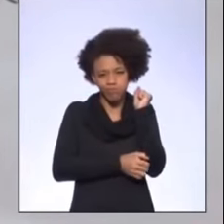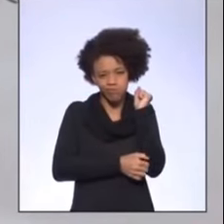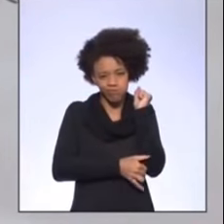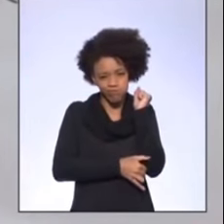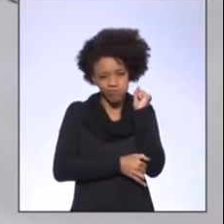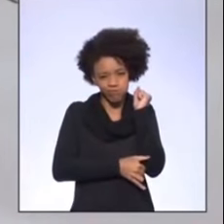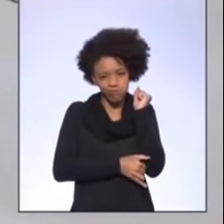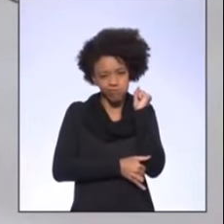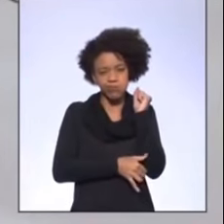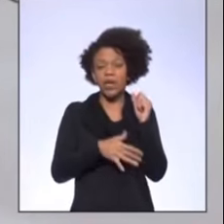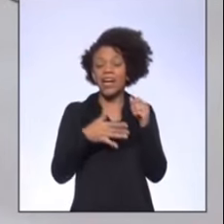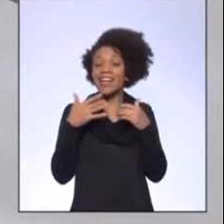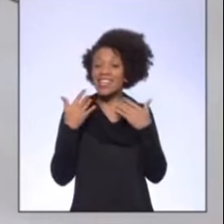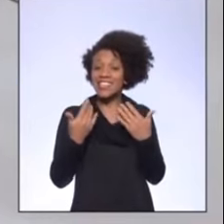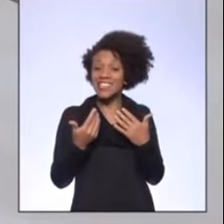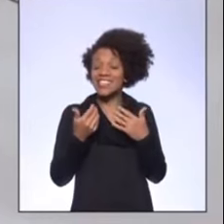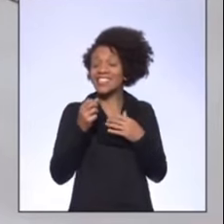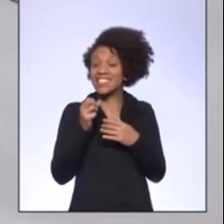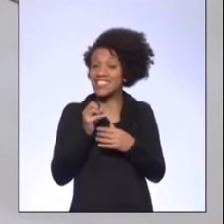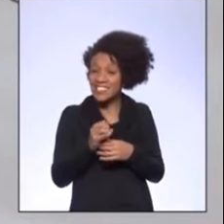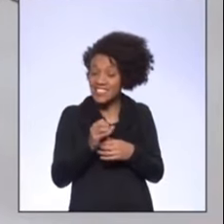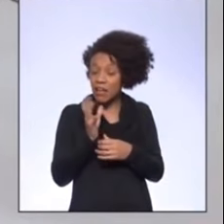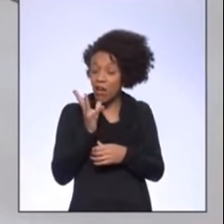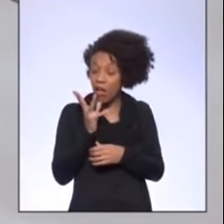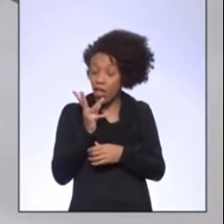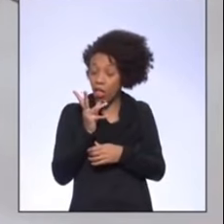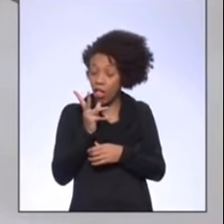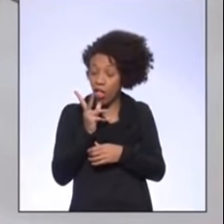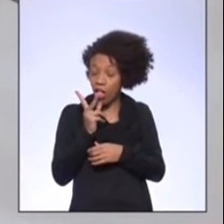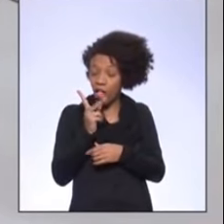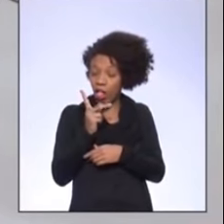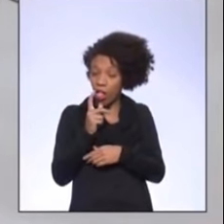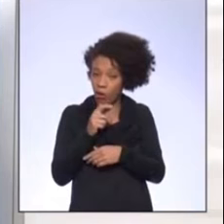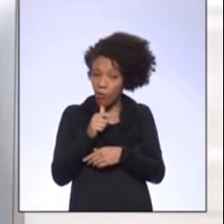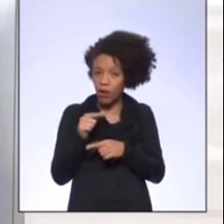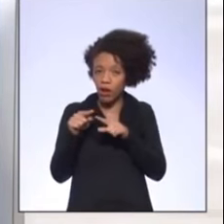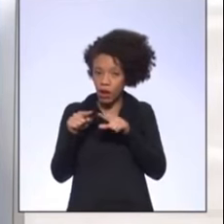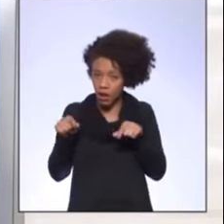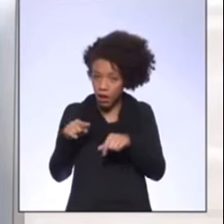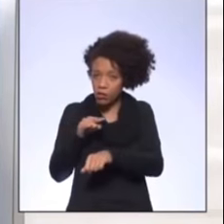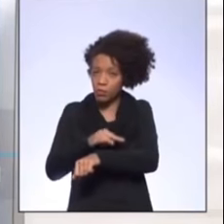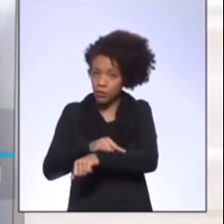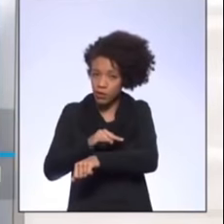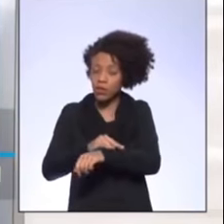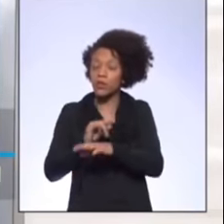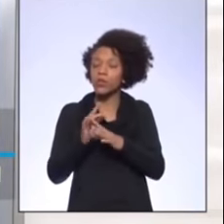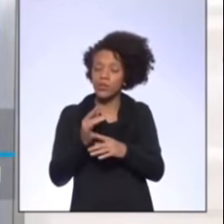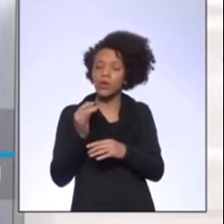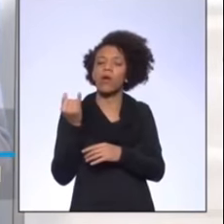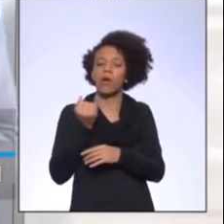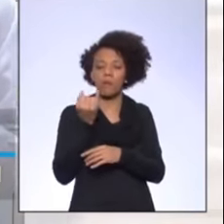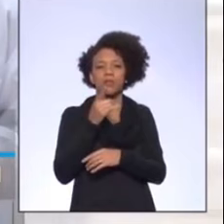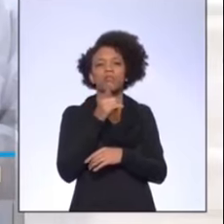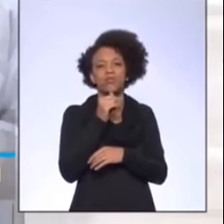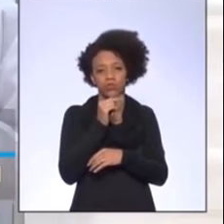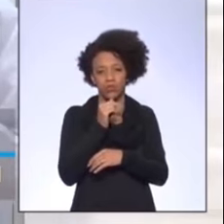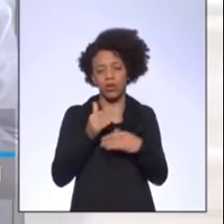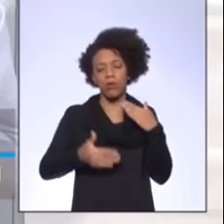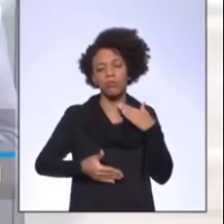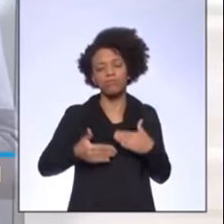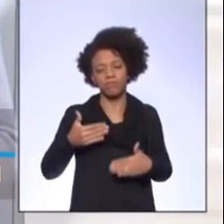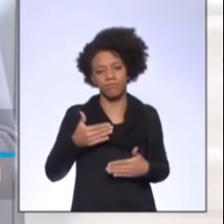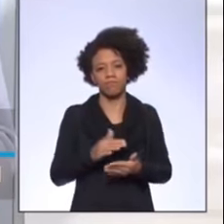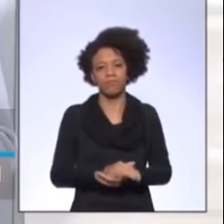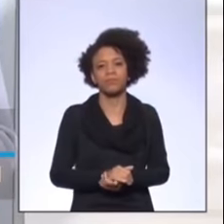toma bastante água, você vai demorar bastante lá no banheiro, tá bom? Então tome água, é importante para o seu organismo também. Então a